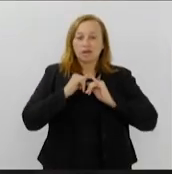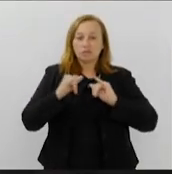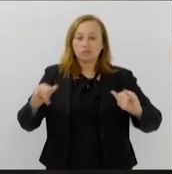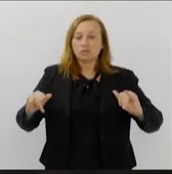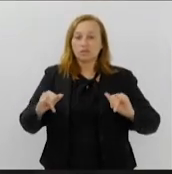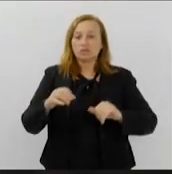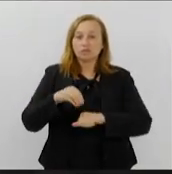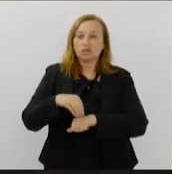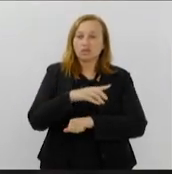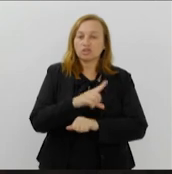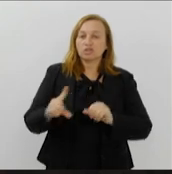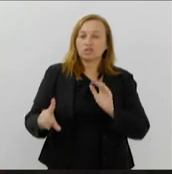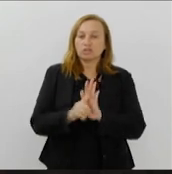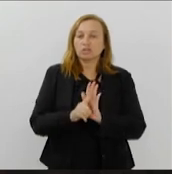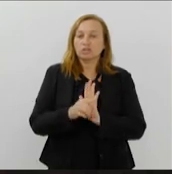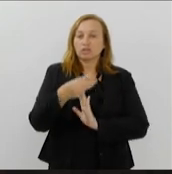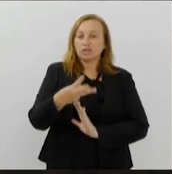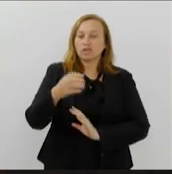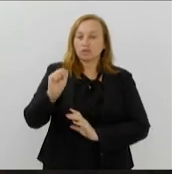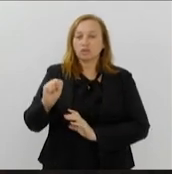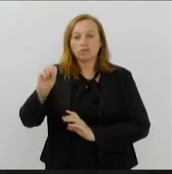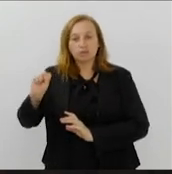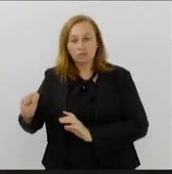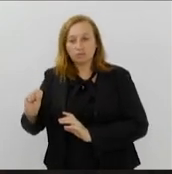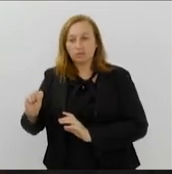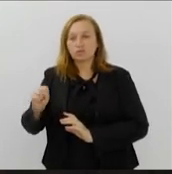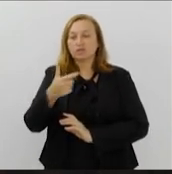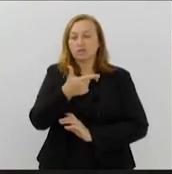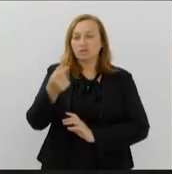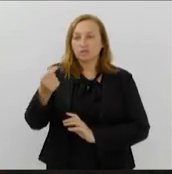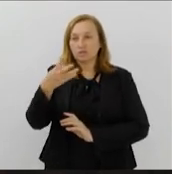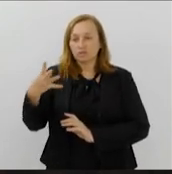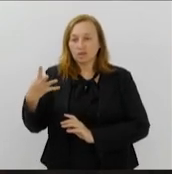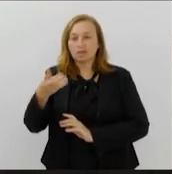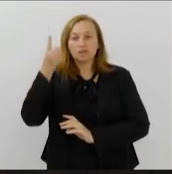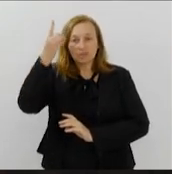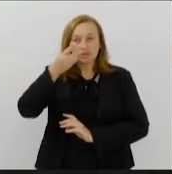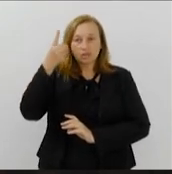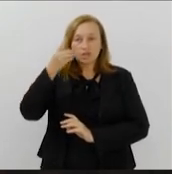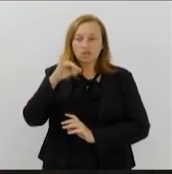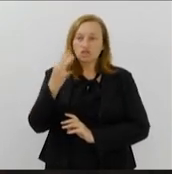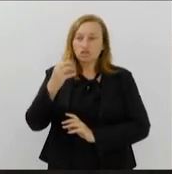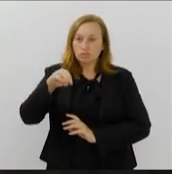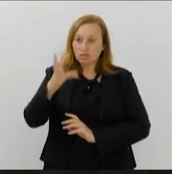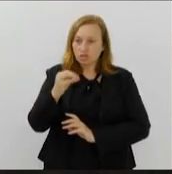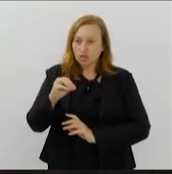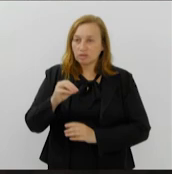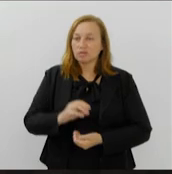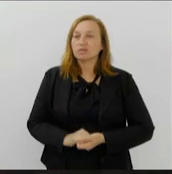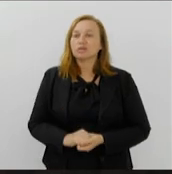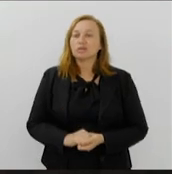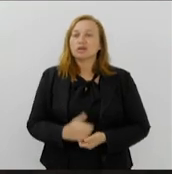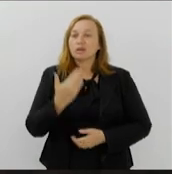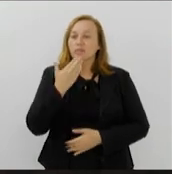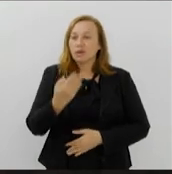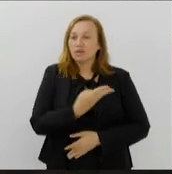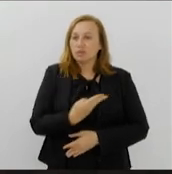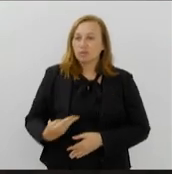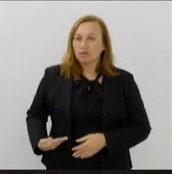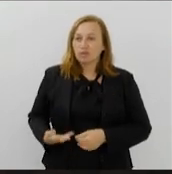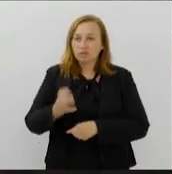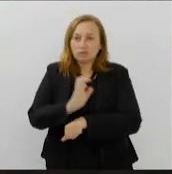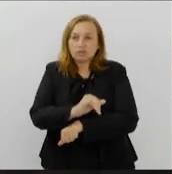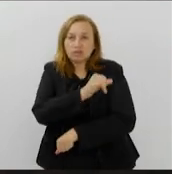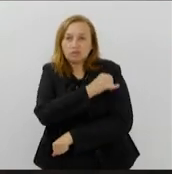Anuncio indicação legislativa número 308 de 24, de autoria do deputado Chico Machado, que solicita ao excelentíssimo